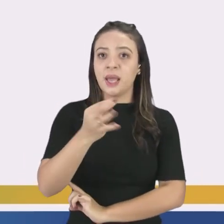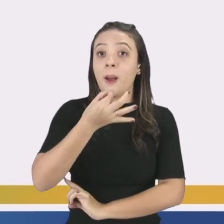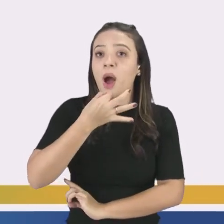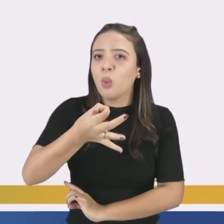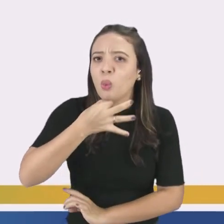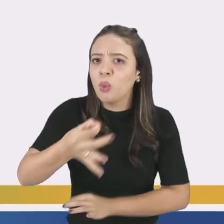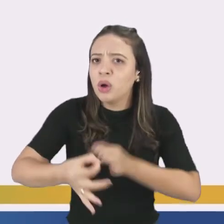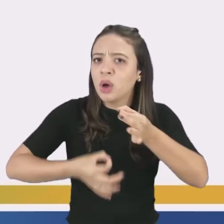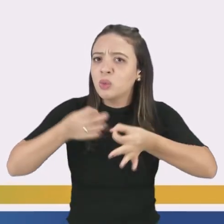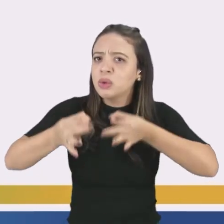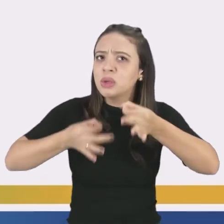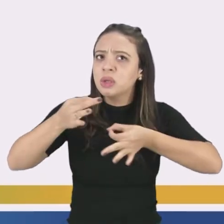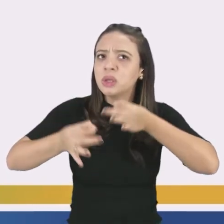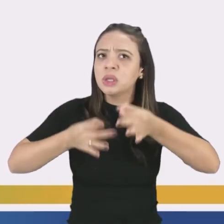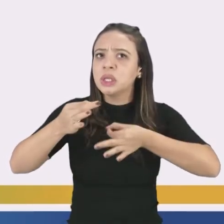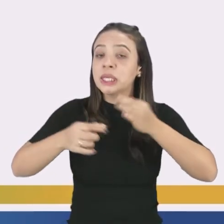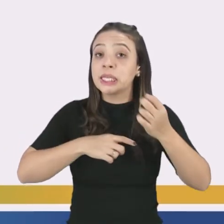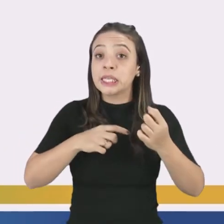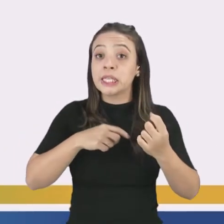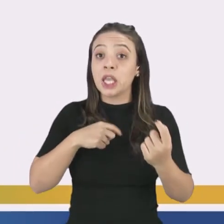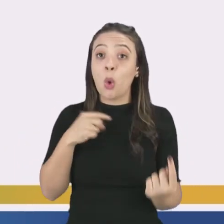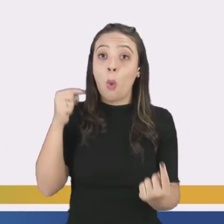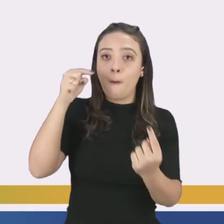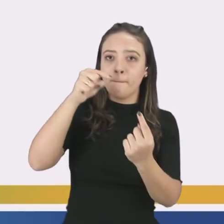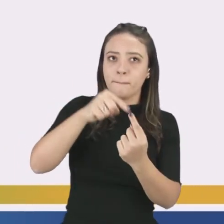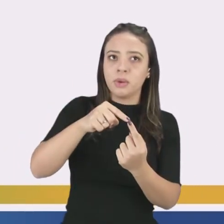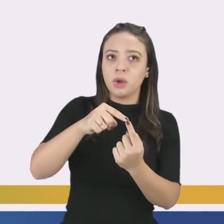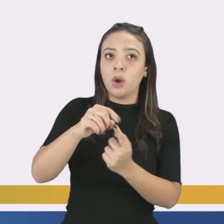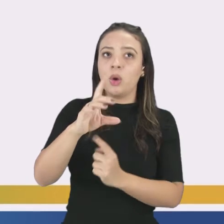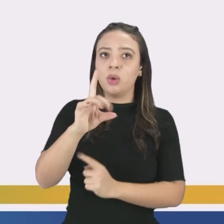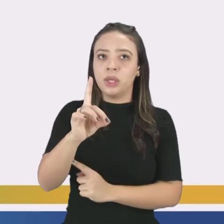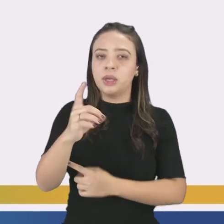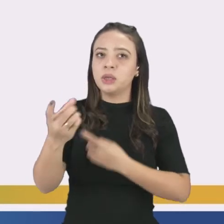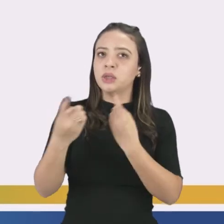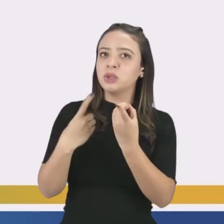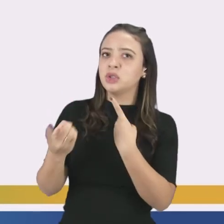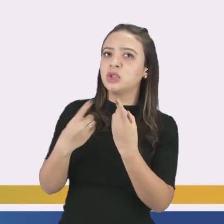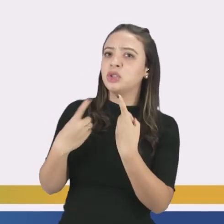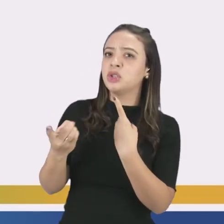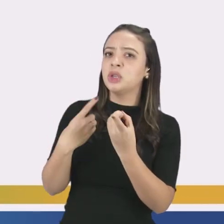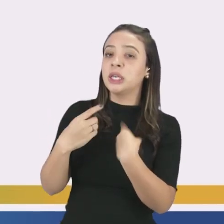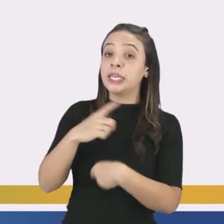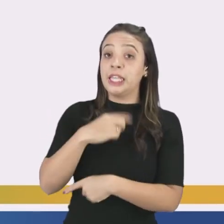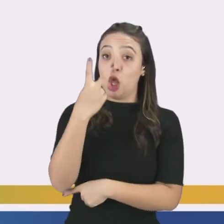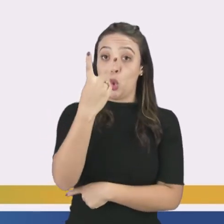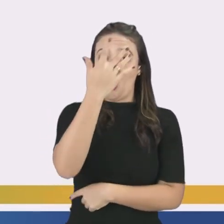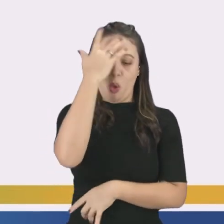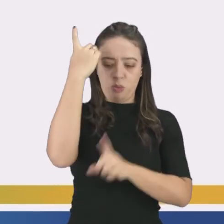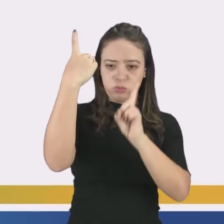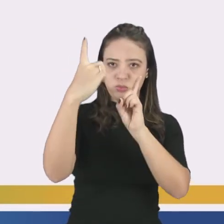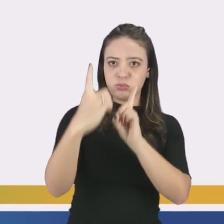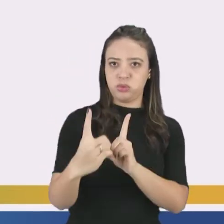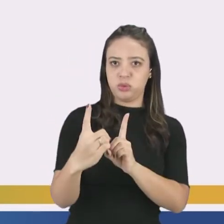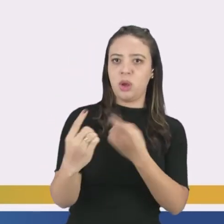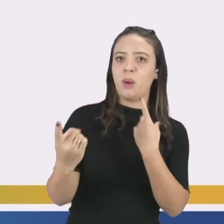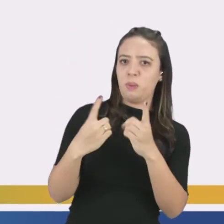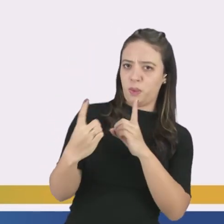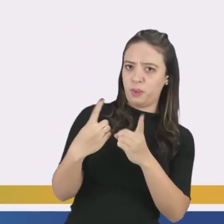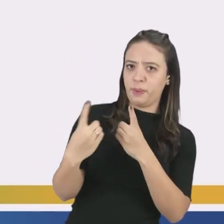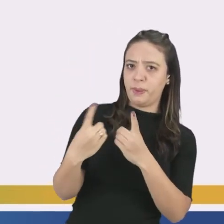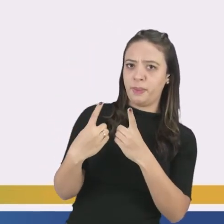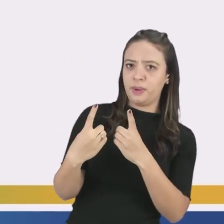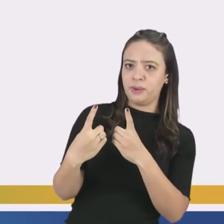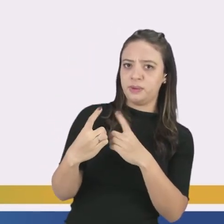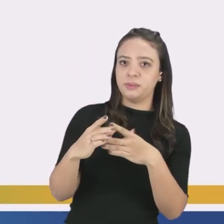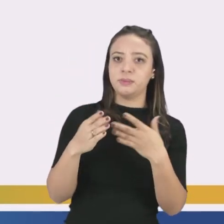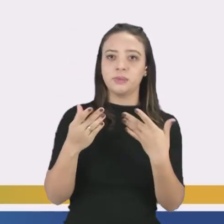sequência argumentativa, com proposta de intervenção? Ou D. Dialógica desenvolvida entre duas interlocutoras?